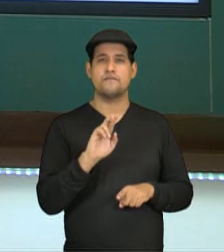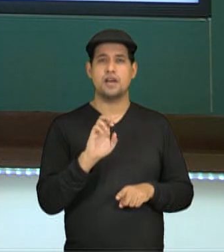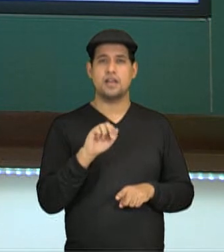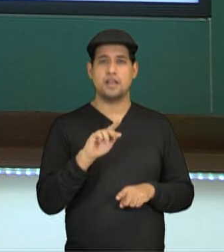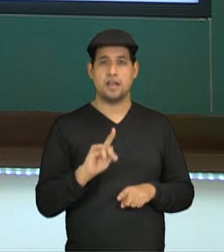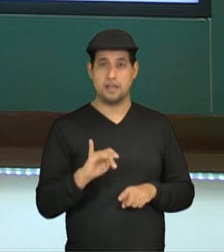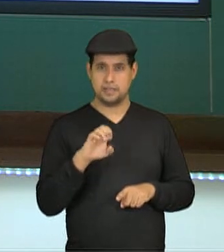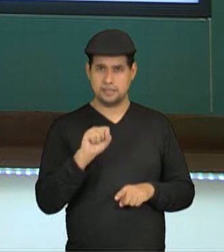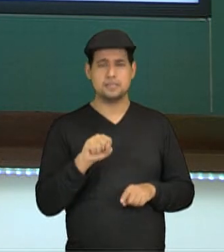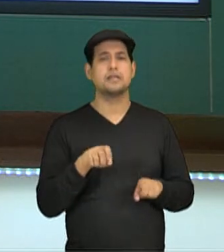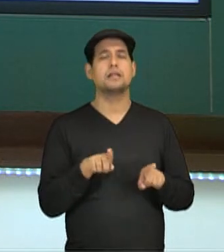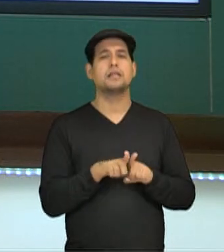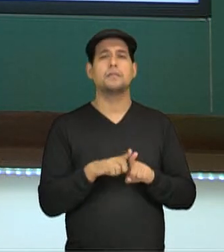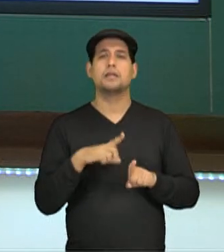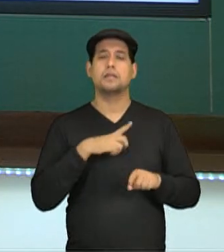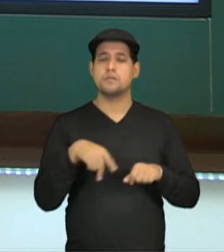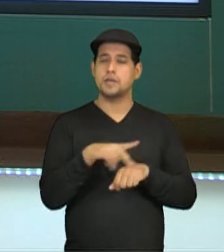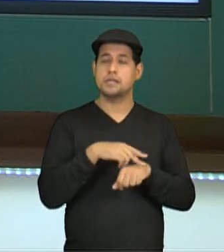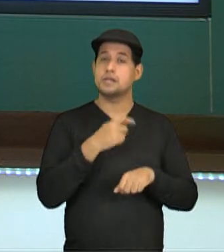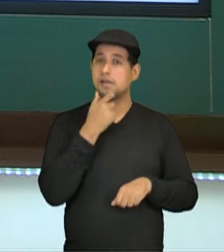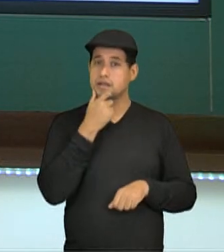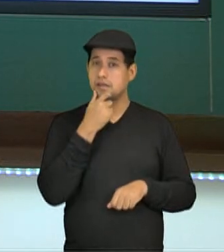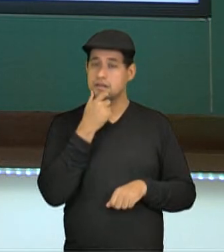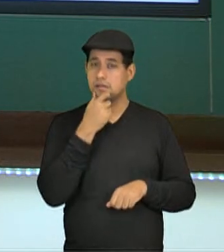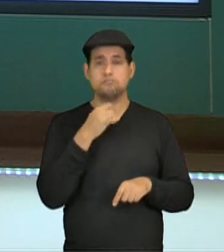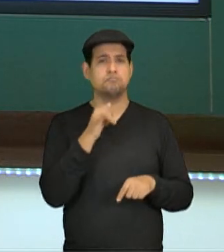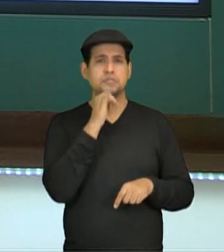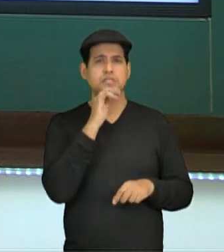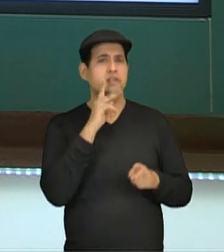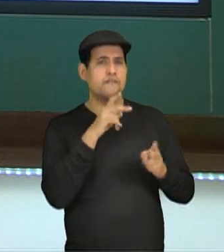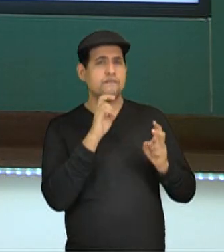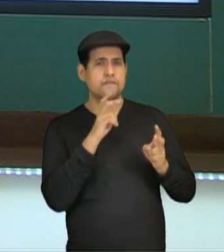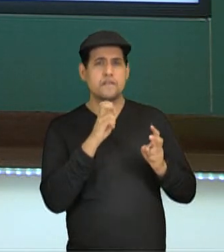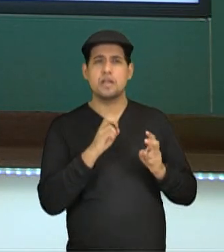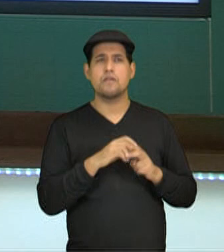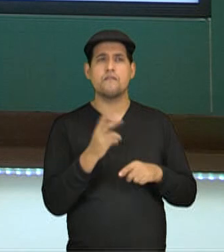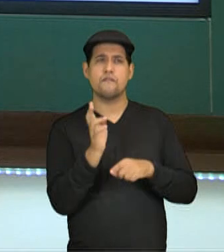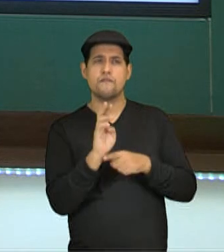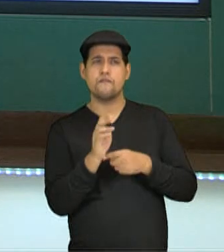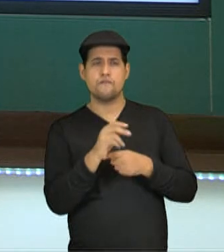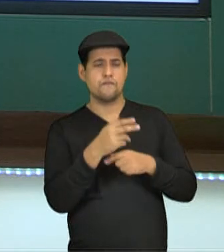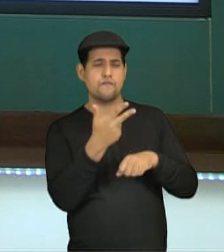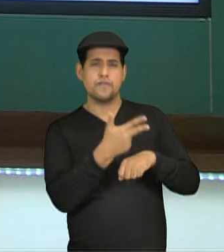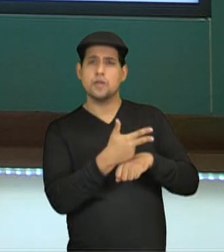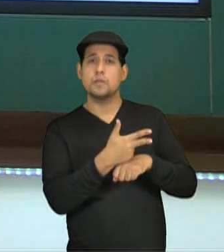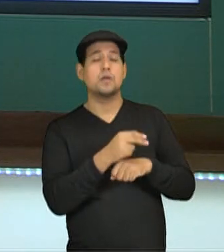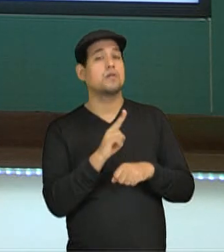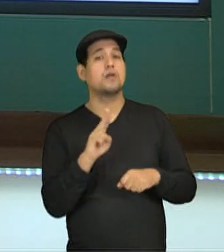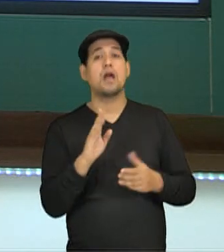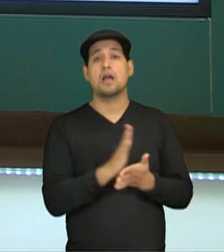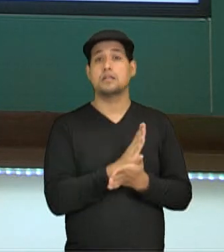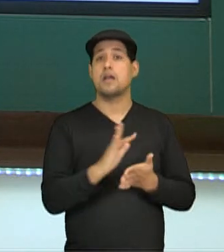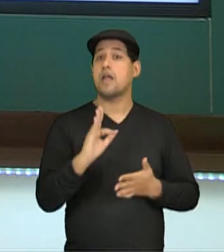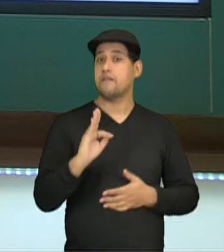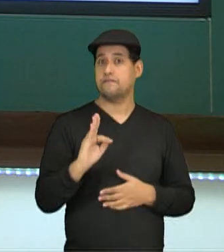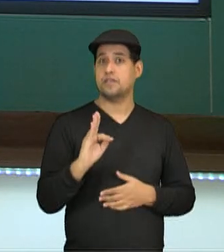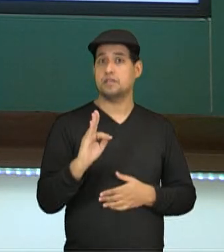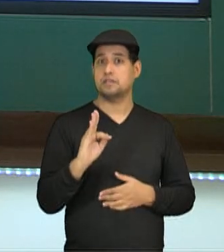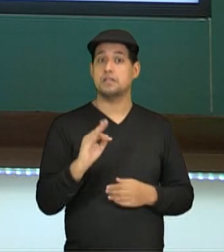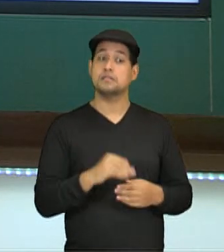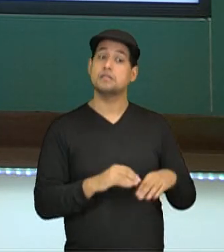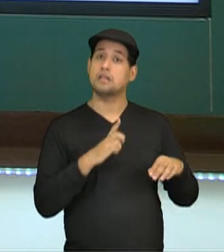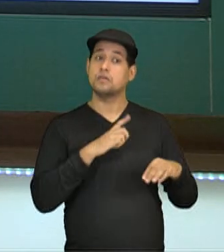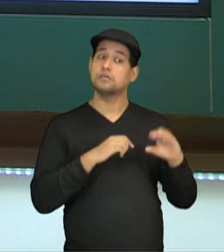também é utilizado normalmente nos países de língua inglesa. Então, quando você vê um filme, está registrada a temperatura, normalmente é Fahrenheit, por isso que é